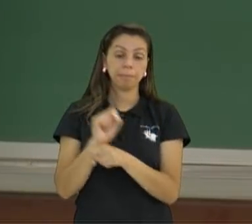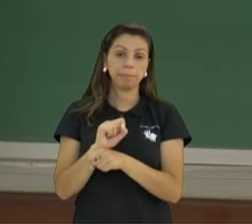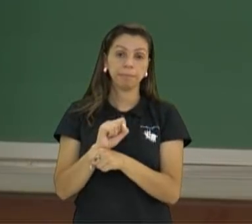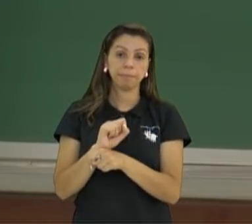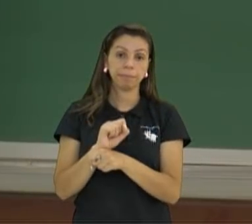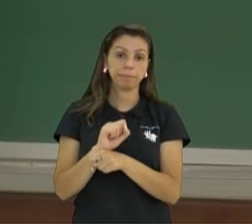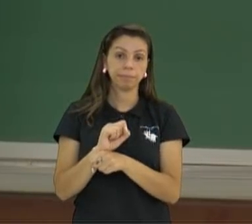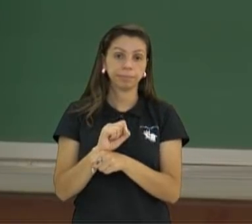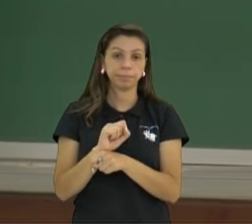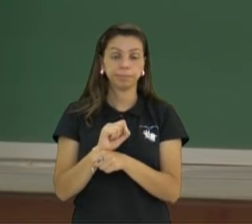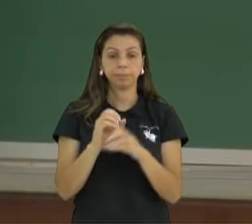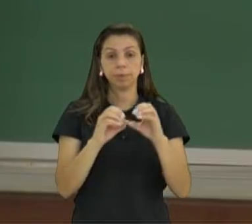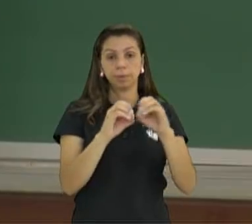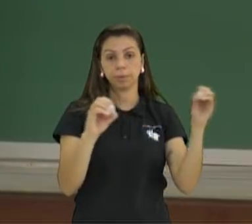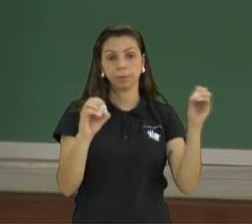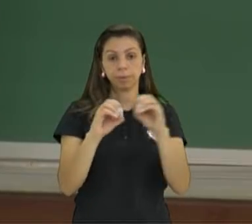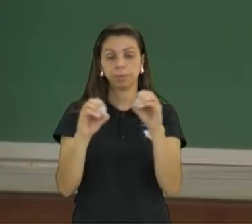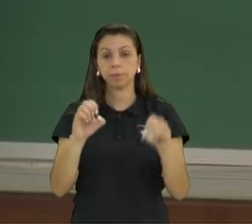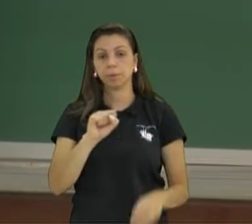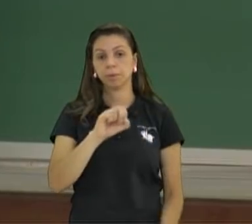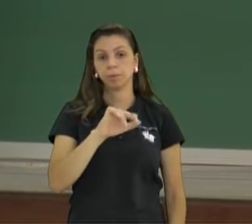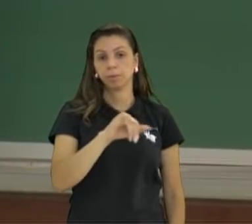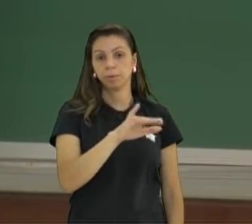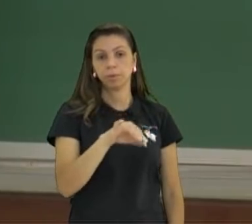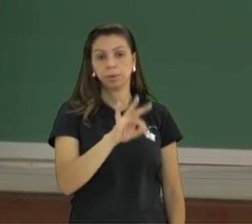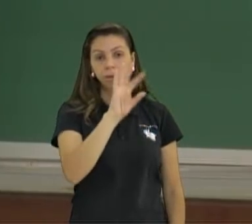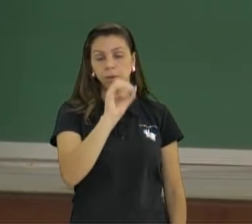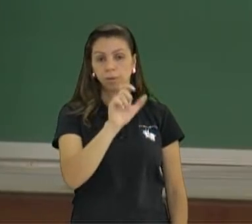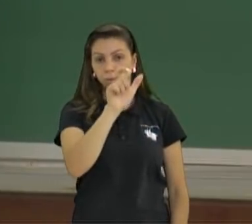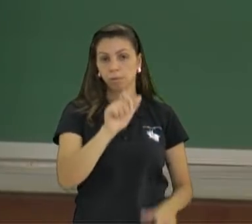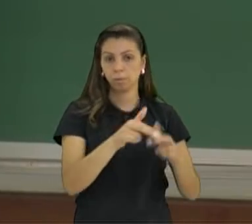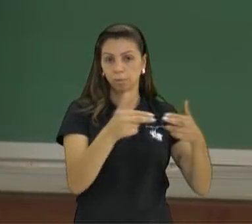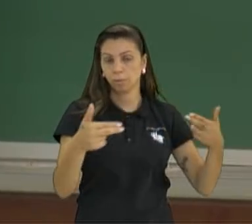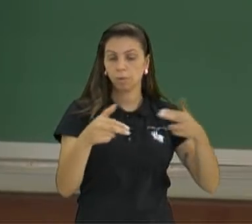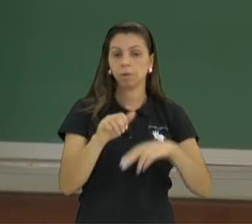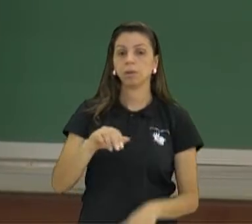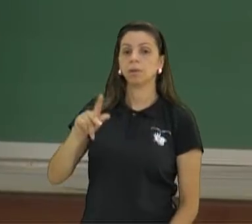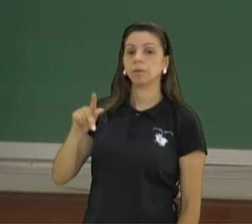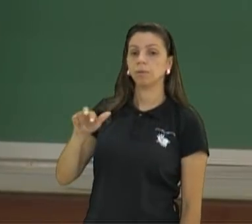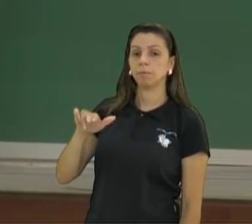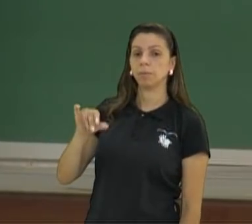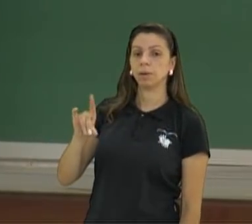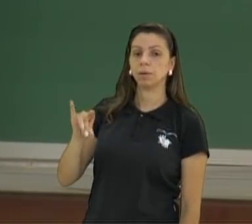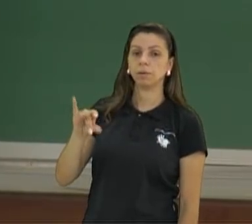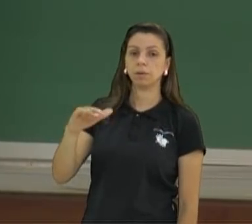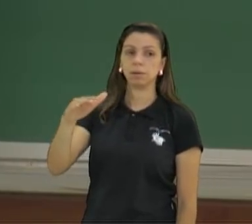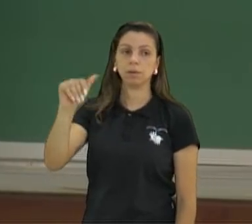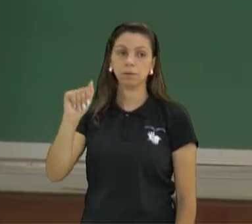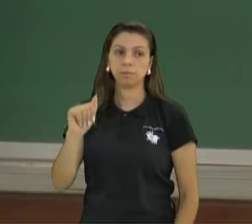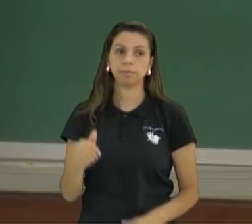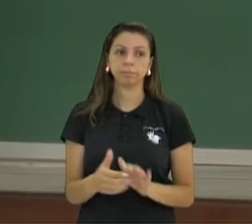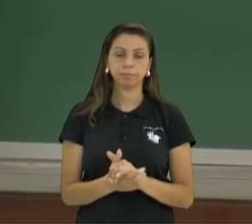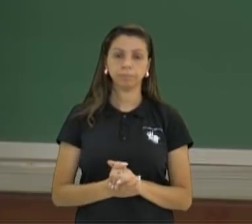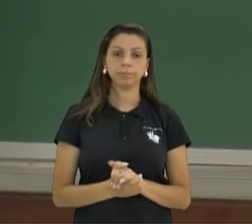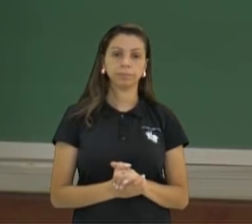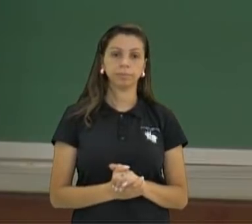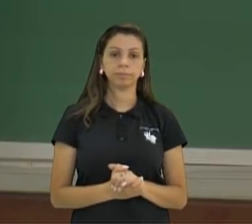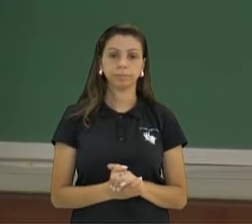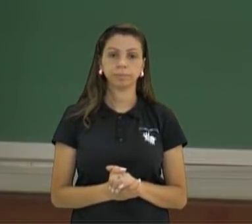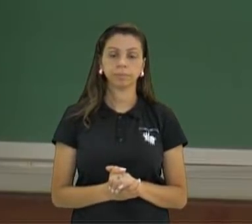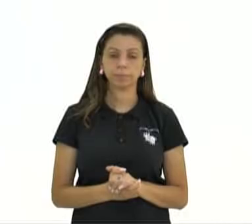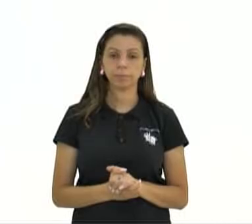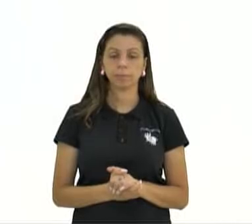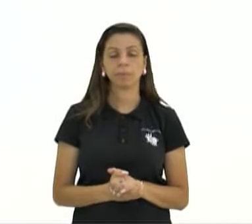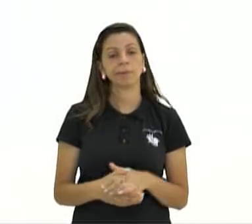entre os termos da oração, sujeito e predicado. Olha essa conjunção adversativa aqui.